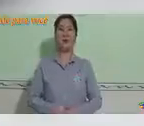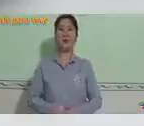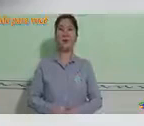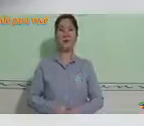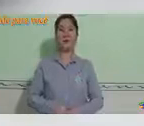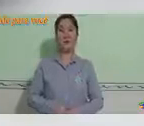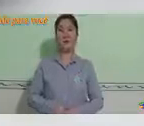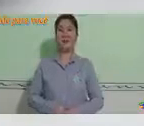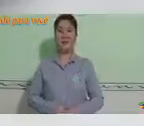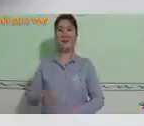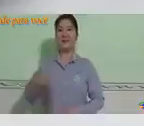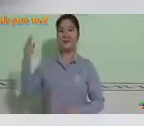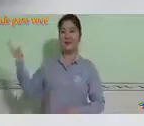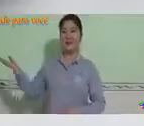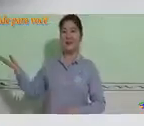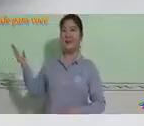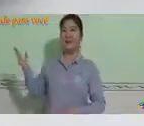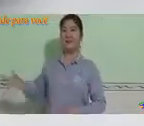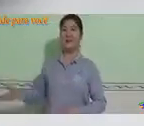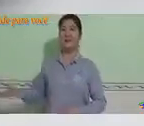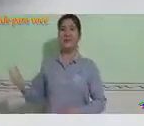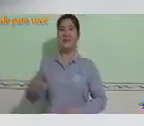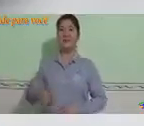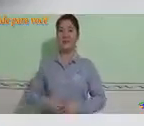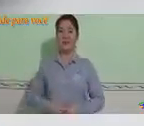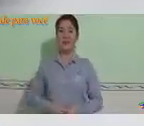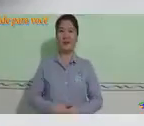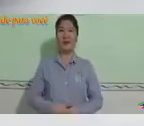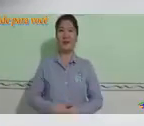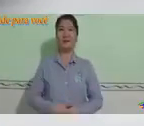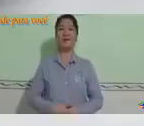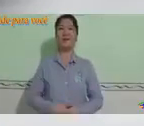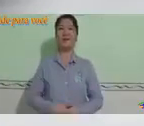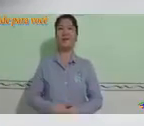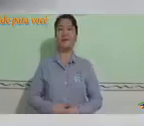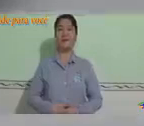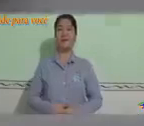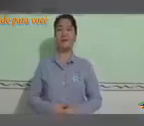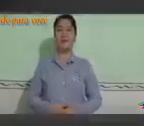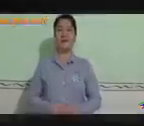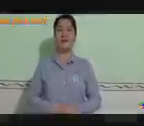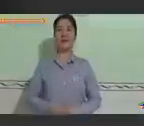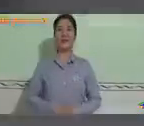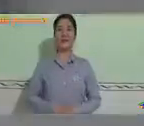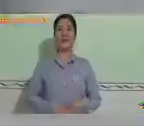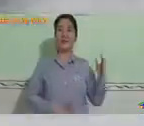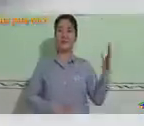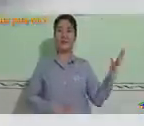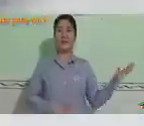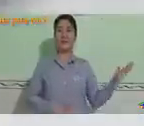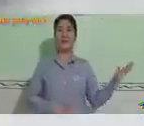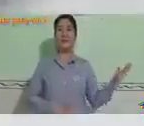tendinite na pata de ganso, também chamada de tendinite anserina, é uma inflamação na região do joelho, que